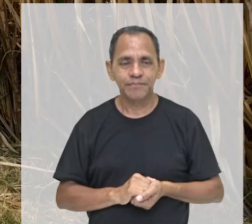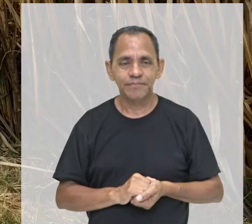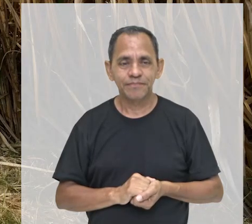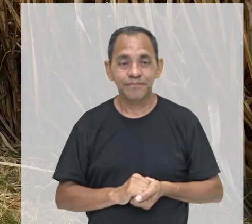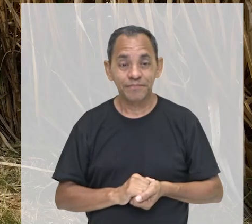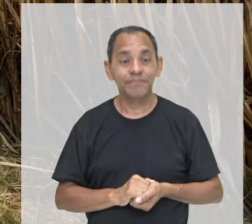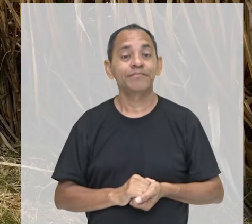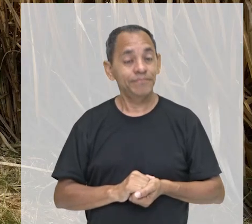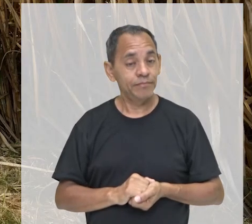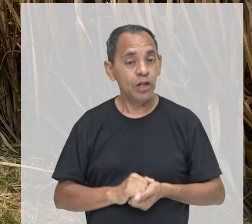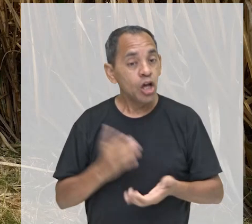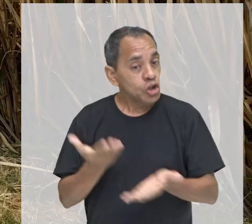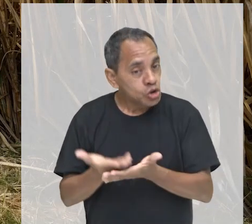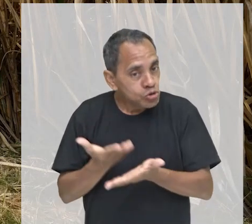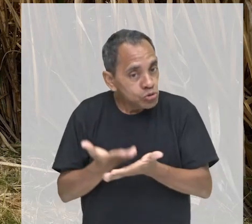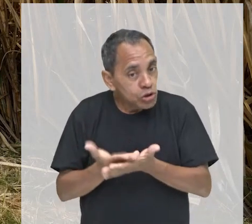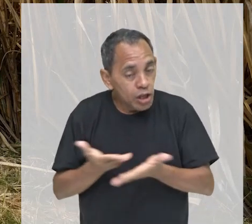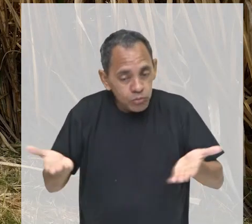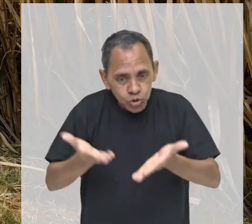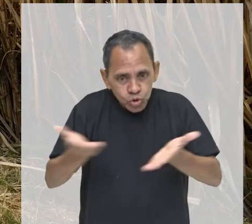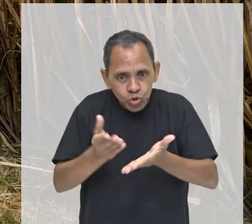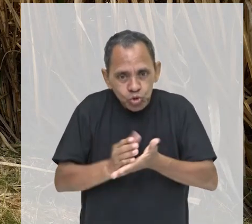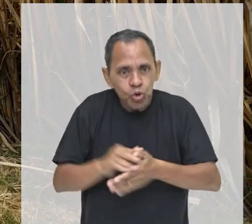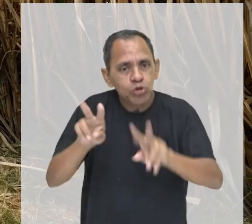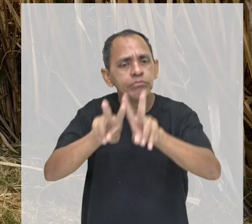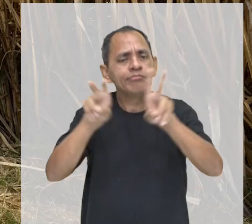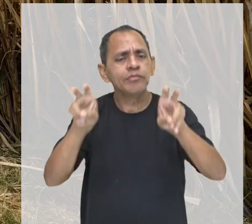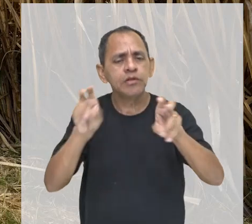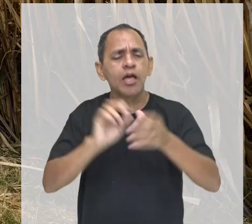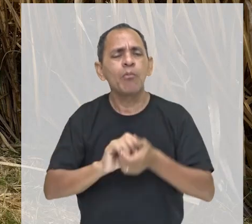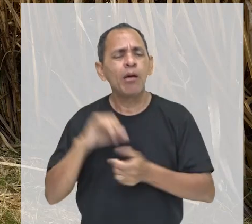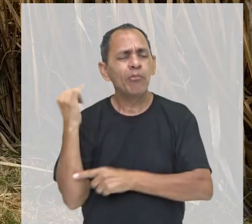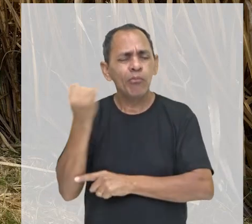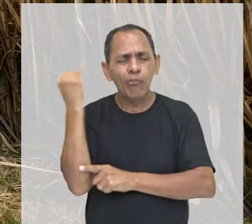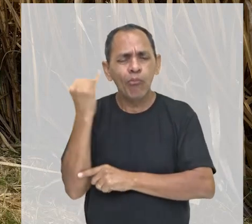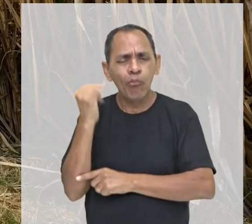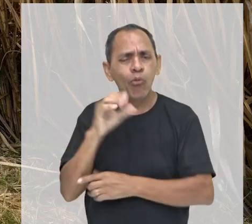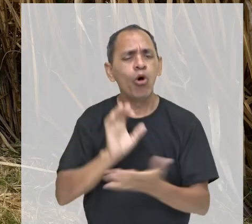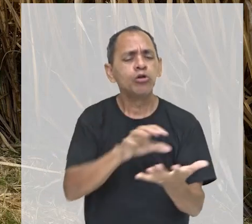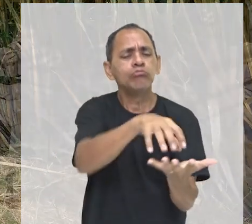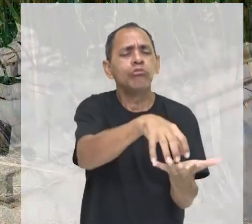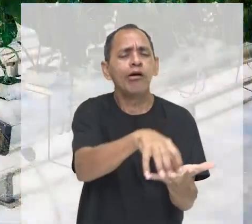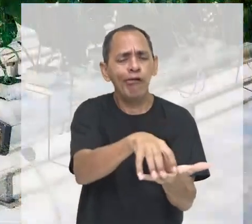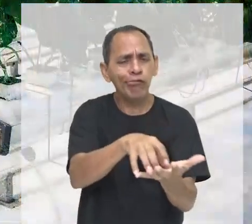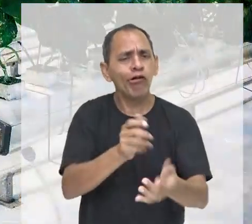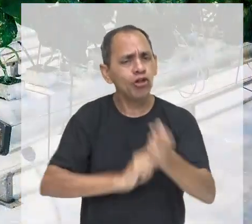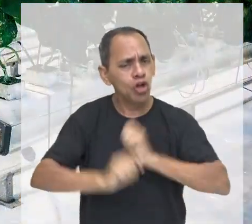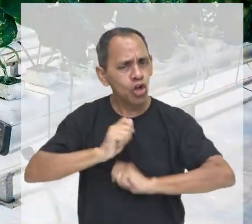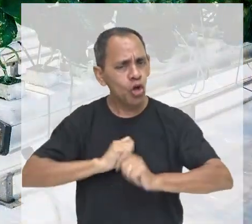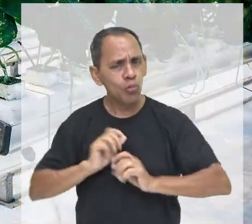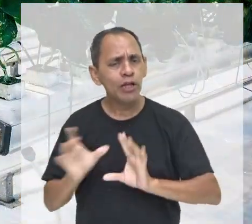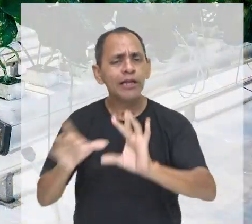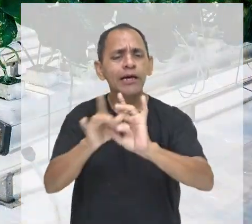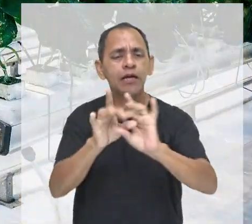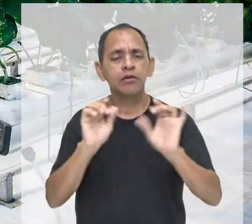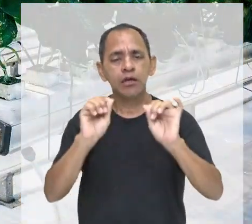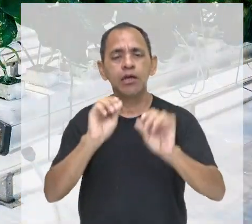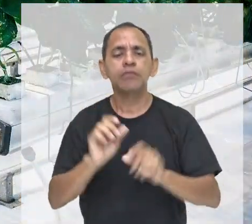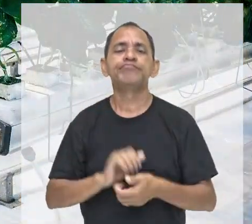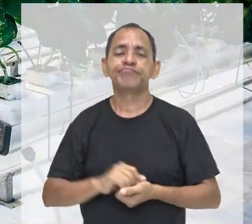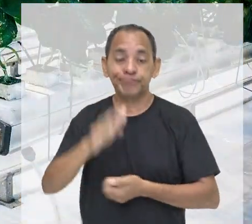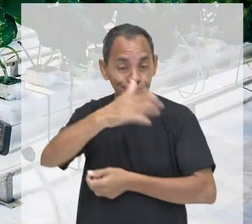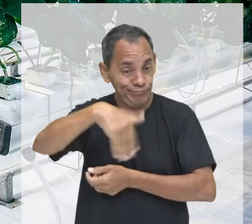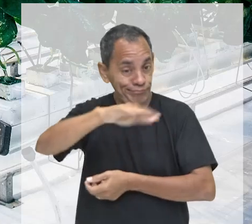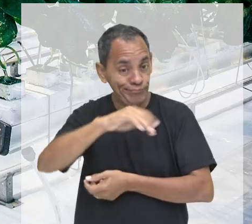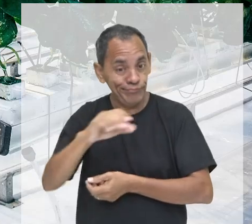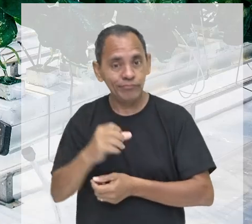Nós estudaremos sobre esse importante setor econômico que está ligado muito ao campo, tá